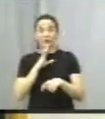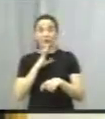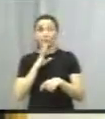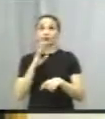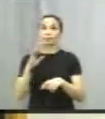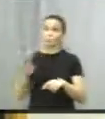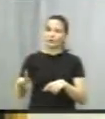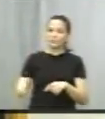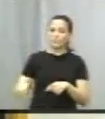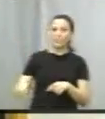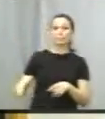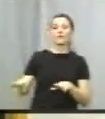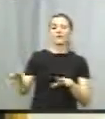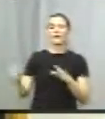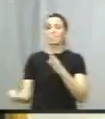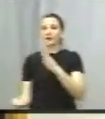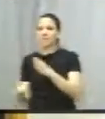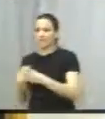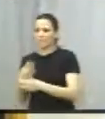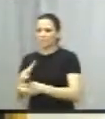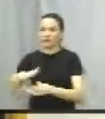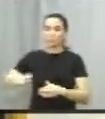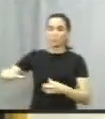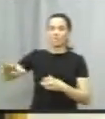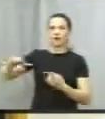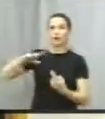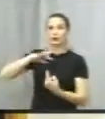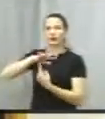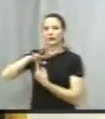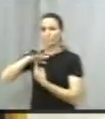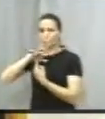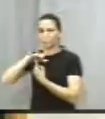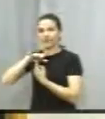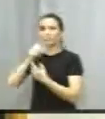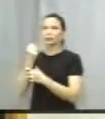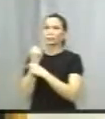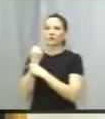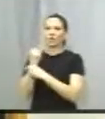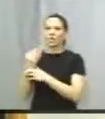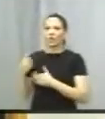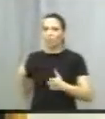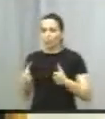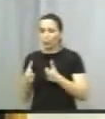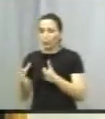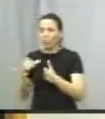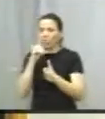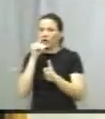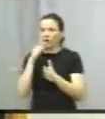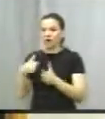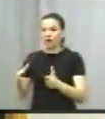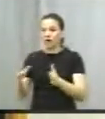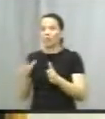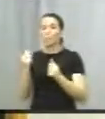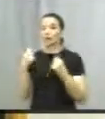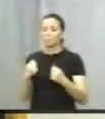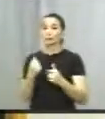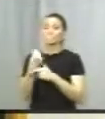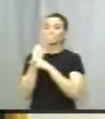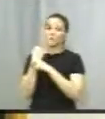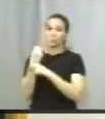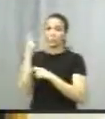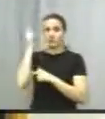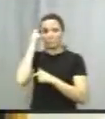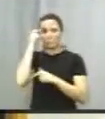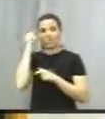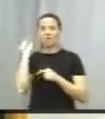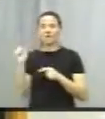plantarem numa área de preservação de um córrego da nossa cidade que precisa de preservação, a ideia é que